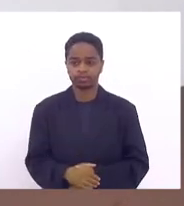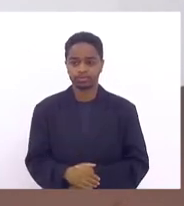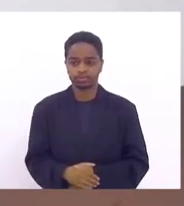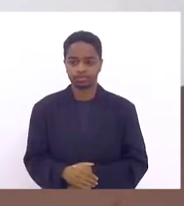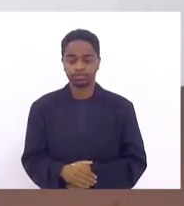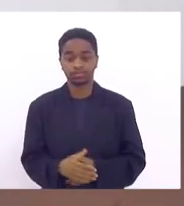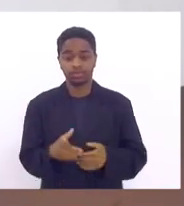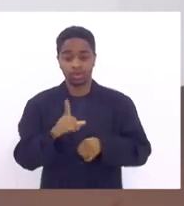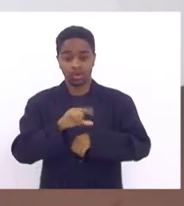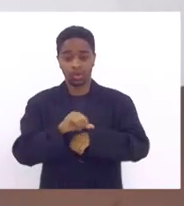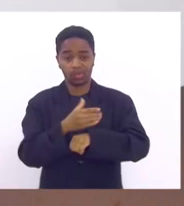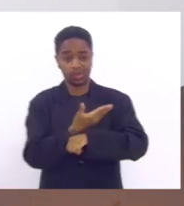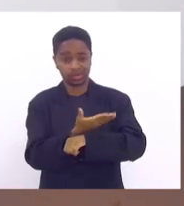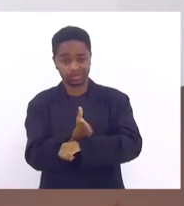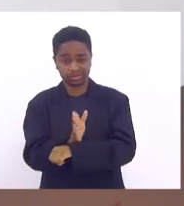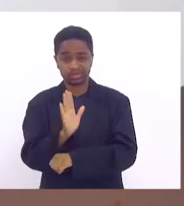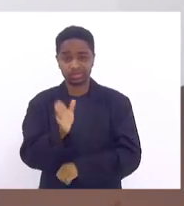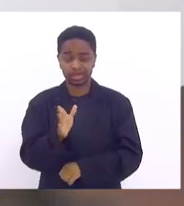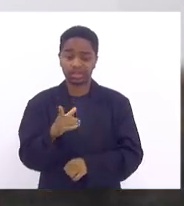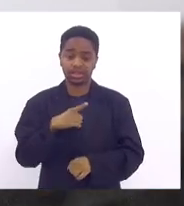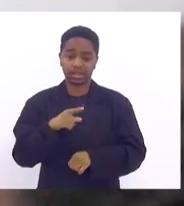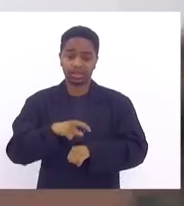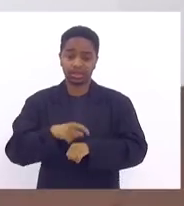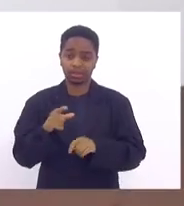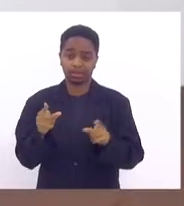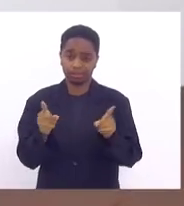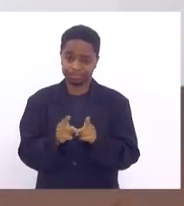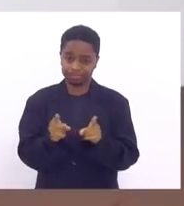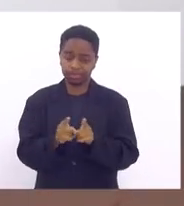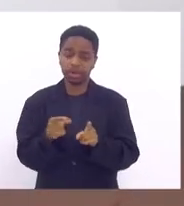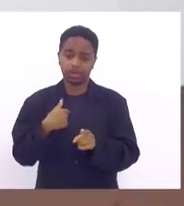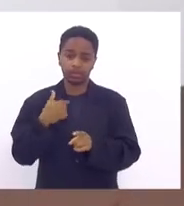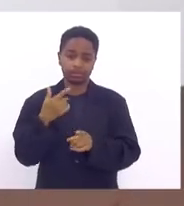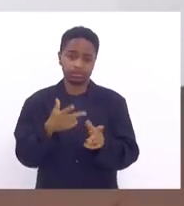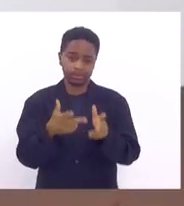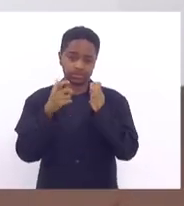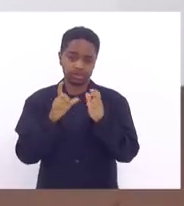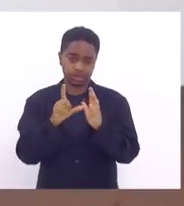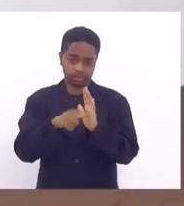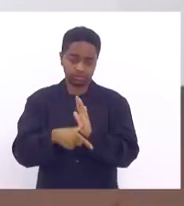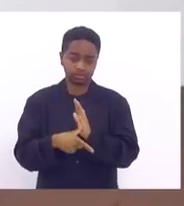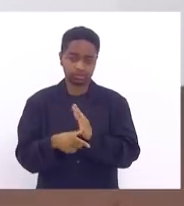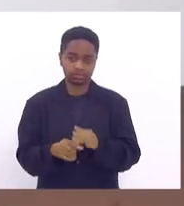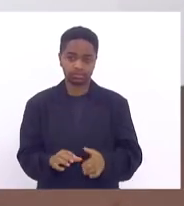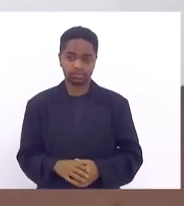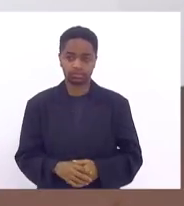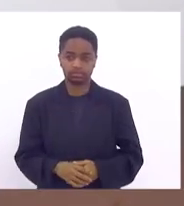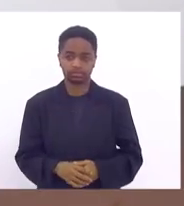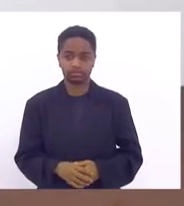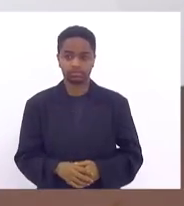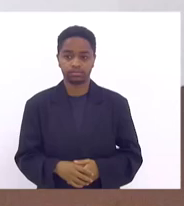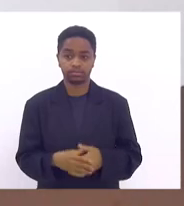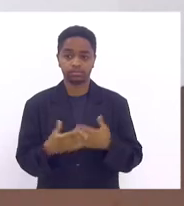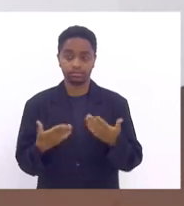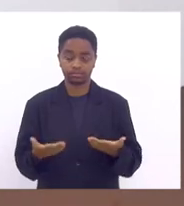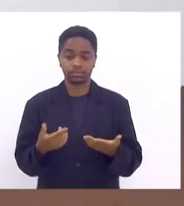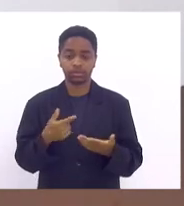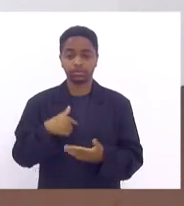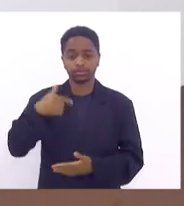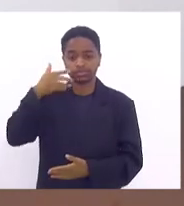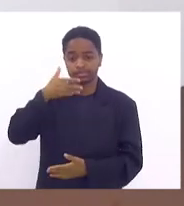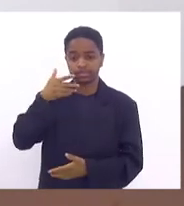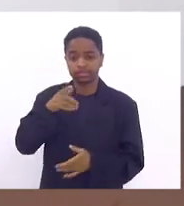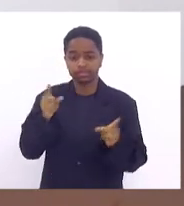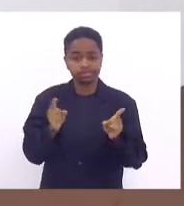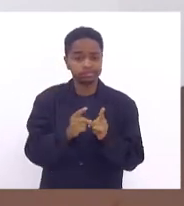pelo adiantado da hora nós temos pouco tempo tá com um pouco de atraso eu vou eh fazer alguns disclaimers e já entrar